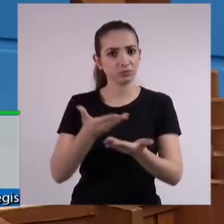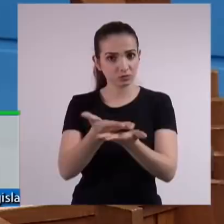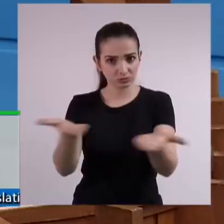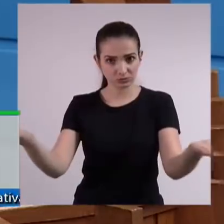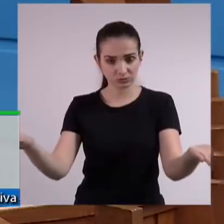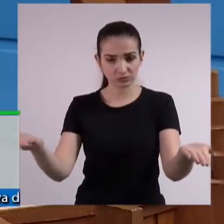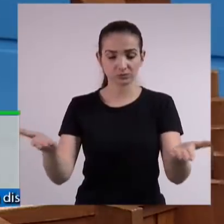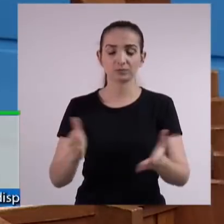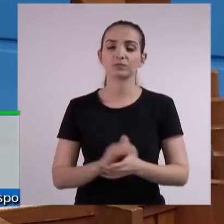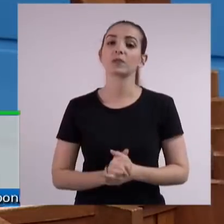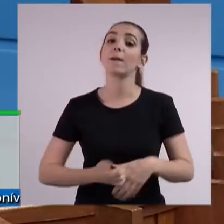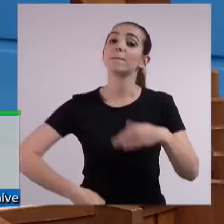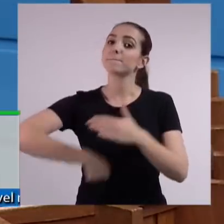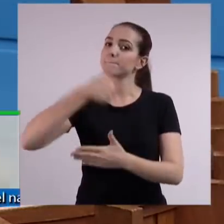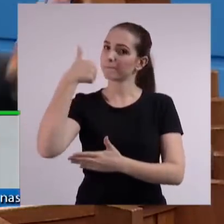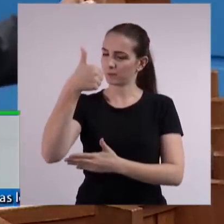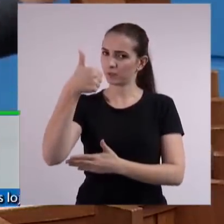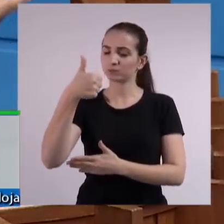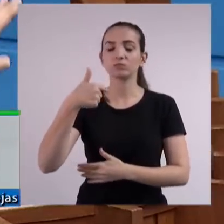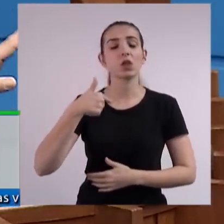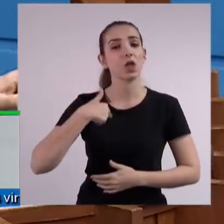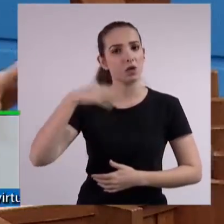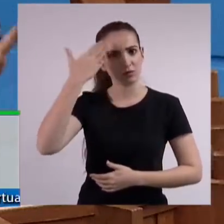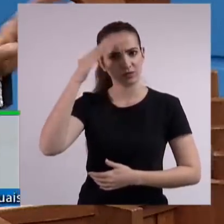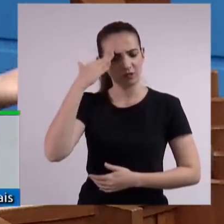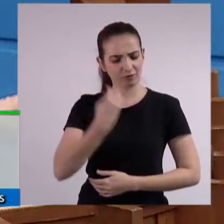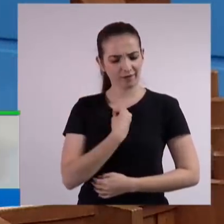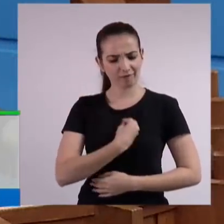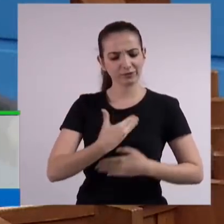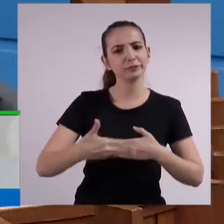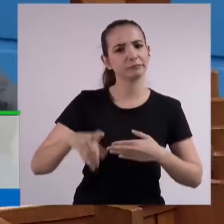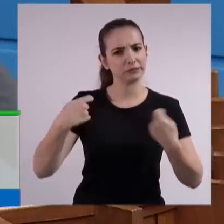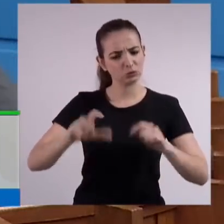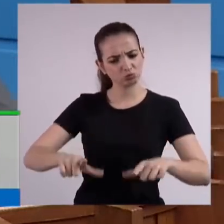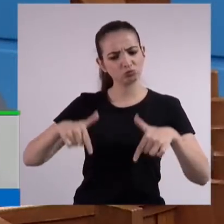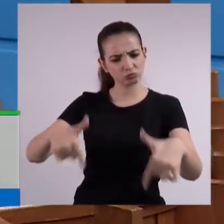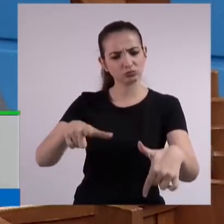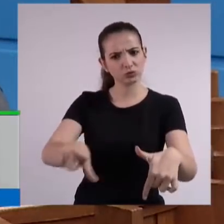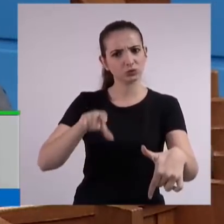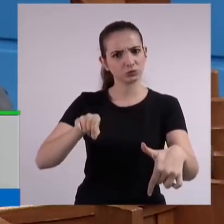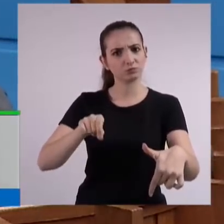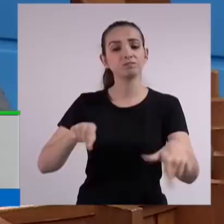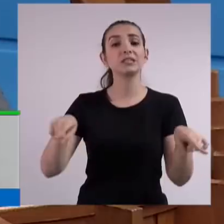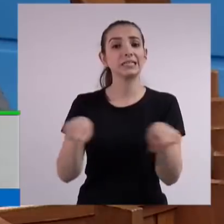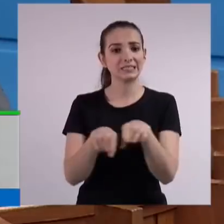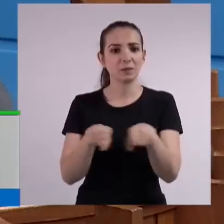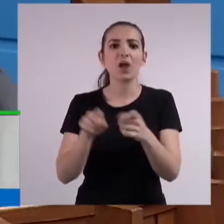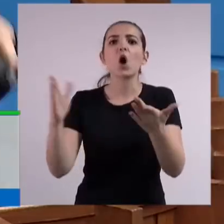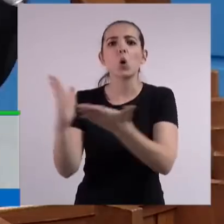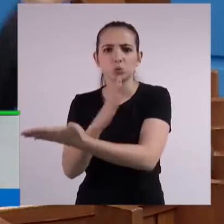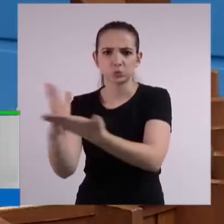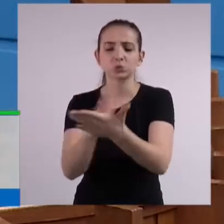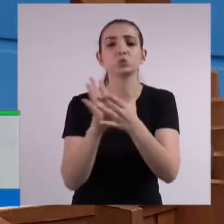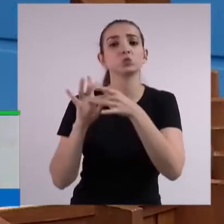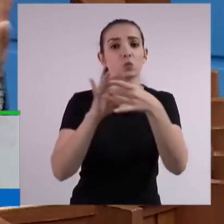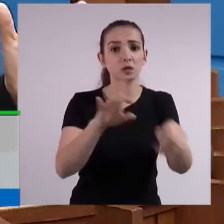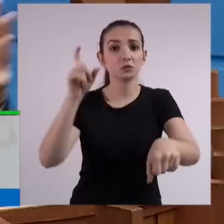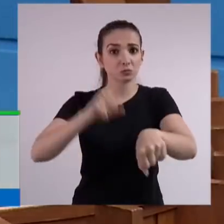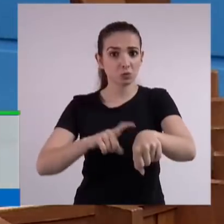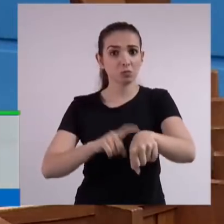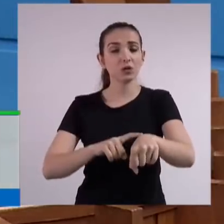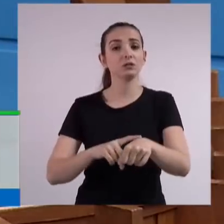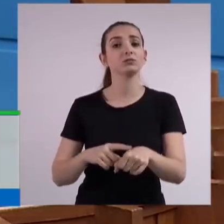Primeiro, porque entendo que a vida é feita de decisões e de atitudes. E em determinados momentos